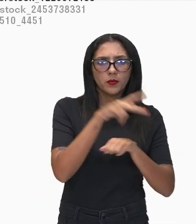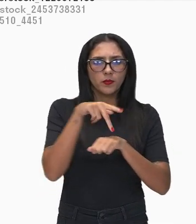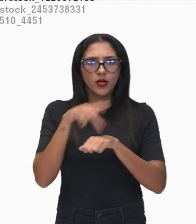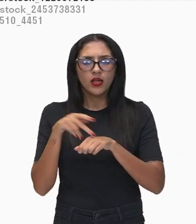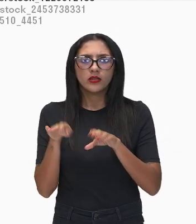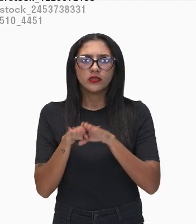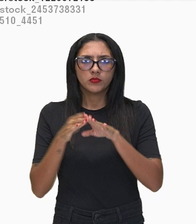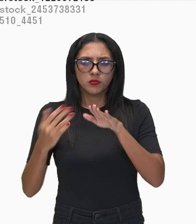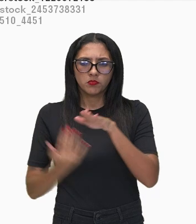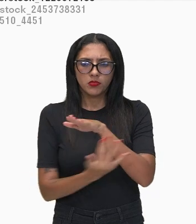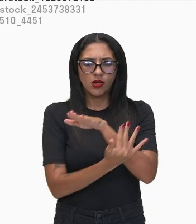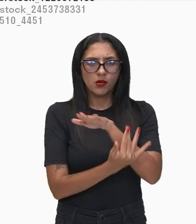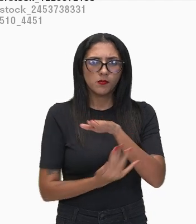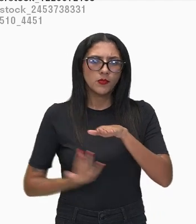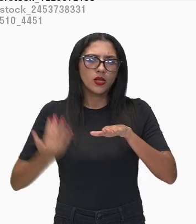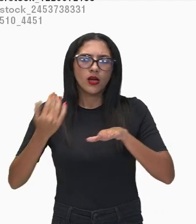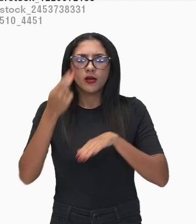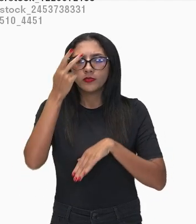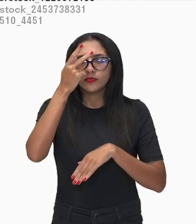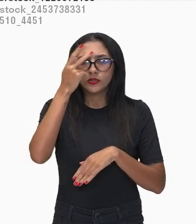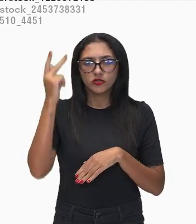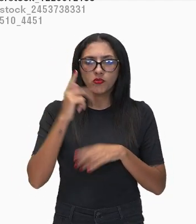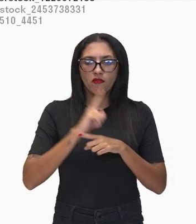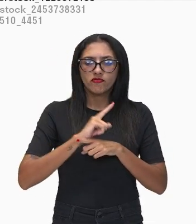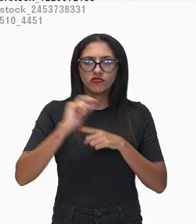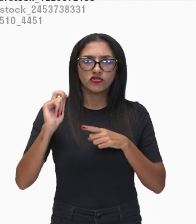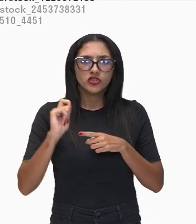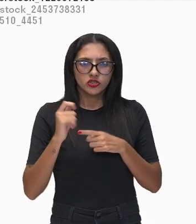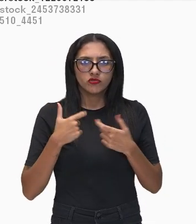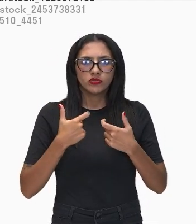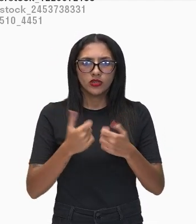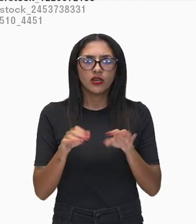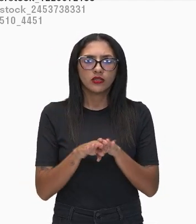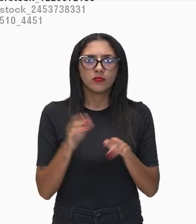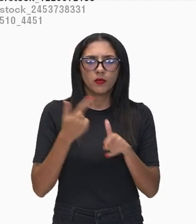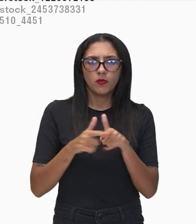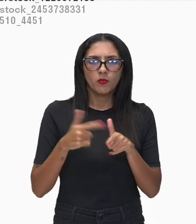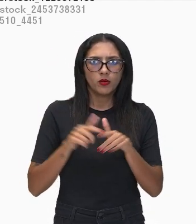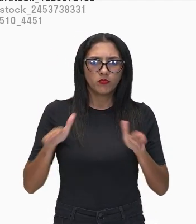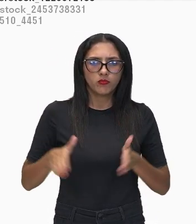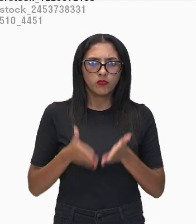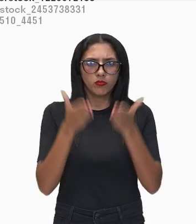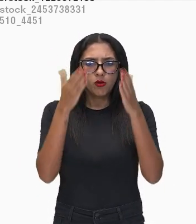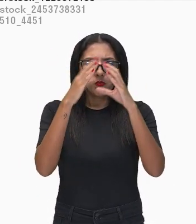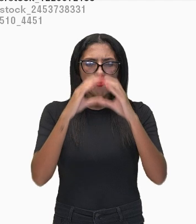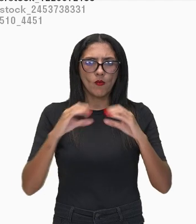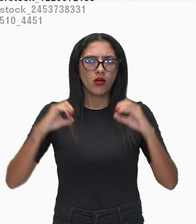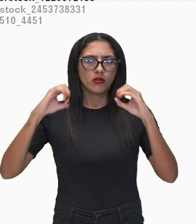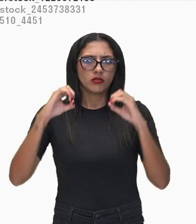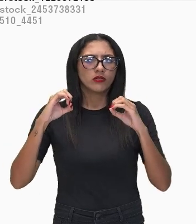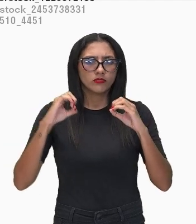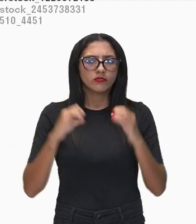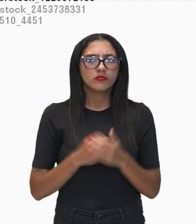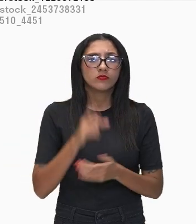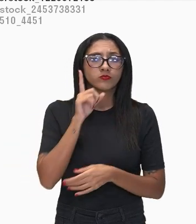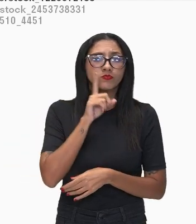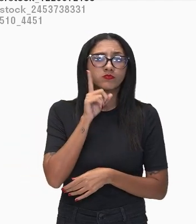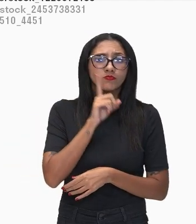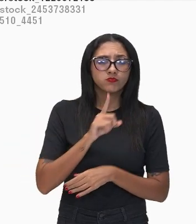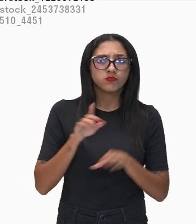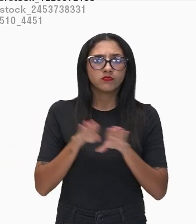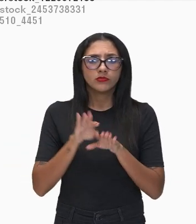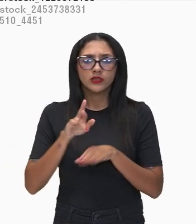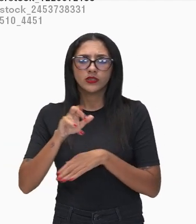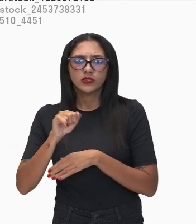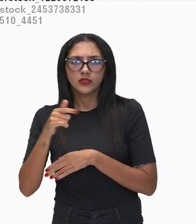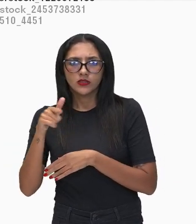migrações de refugiados e de guerras, os conflitos nucleares, como, por exemplo, o conflito nuclear entre os Estados Unidos e o Irã,